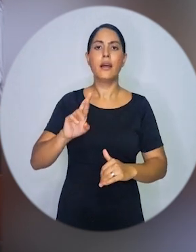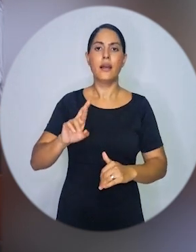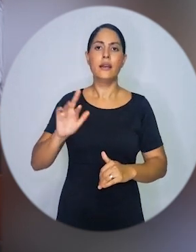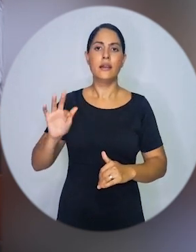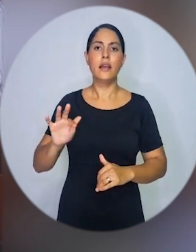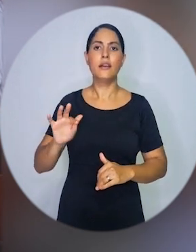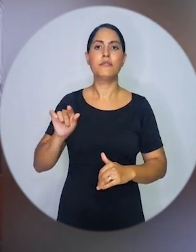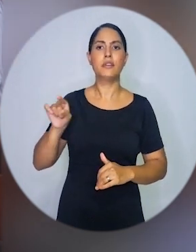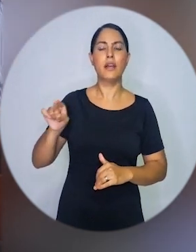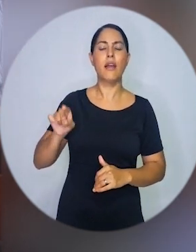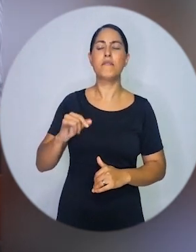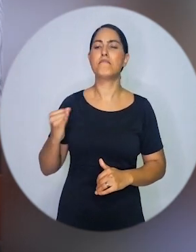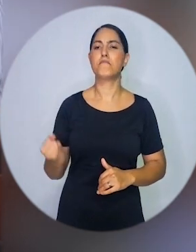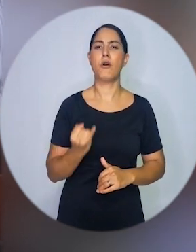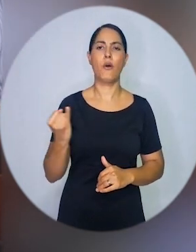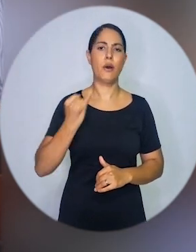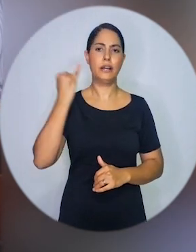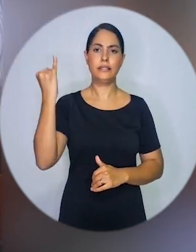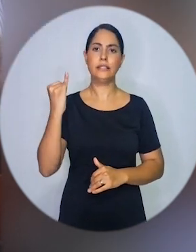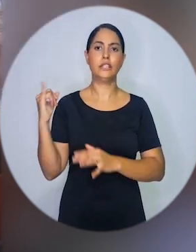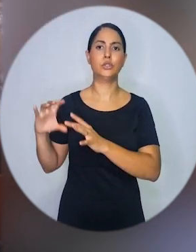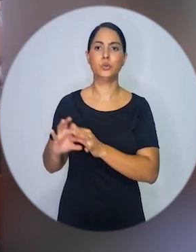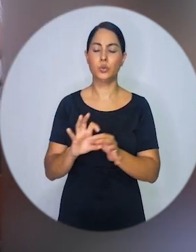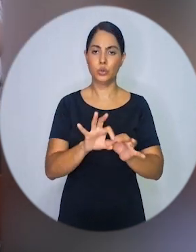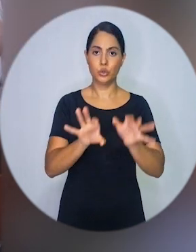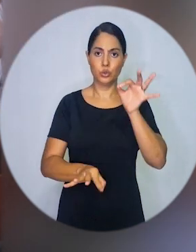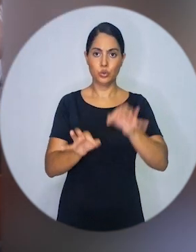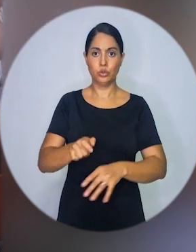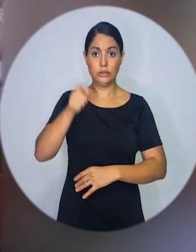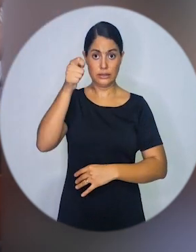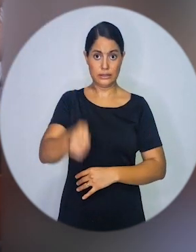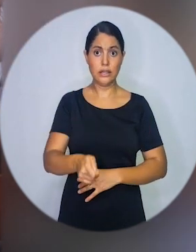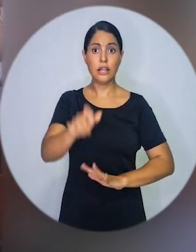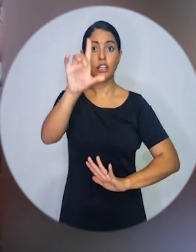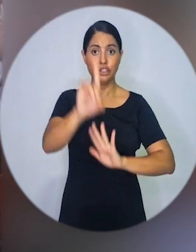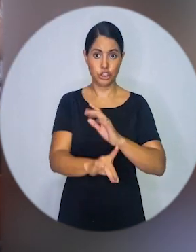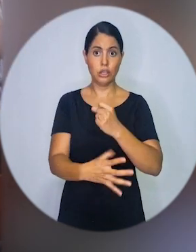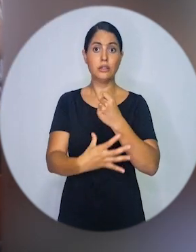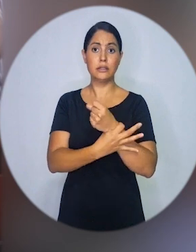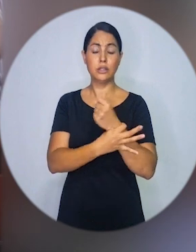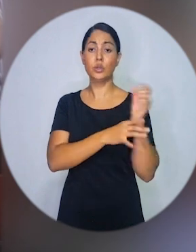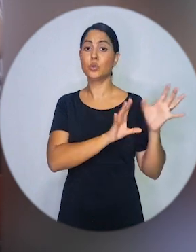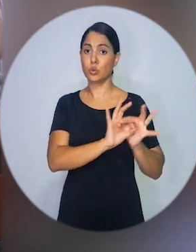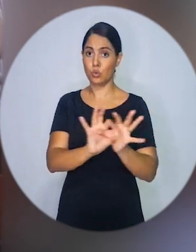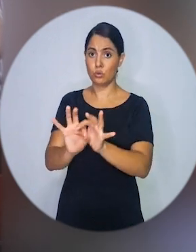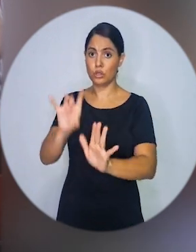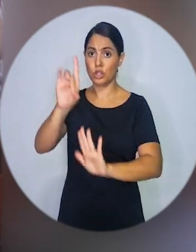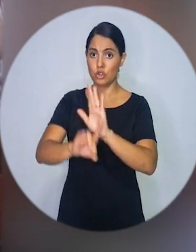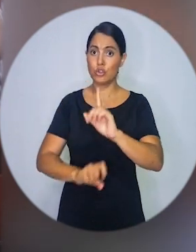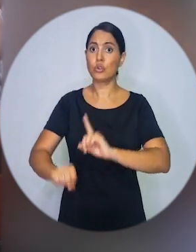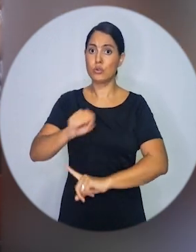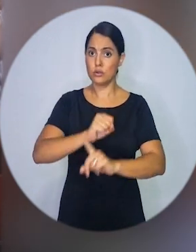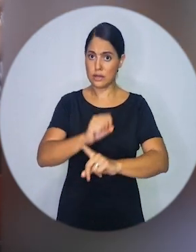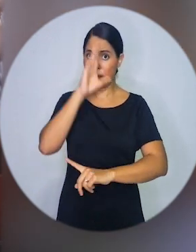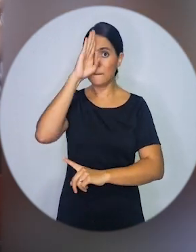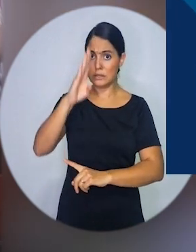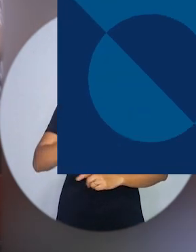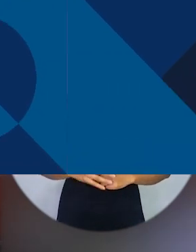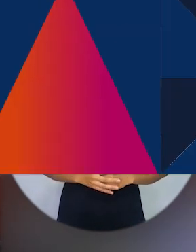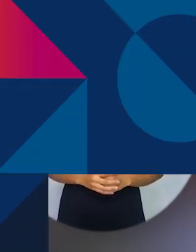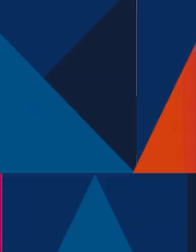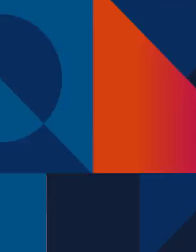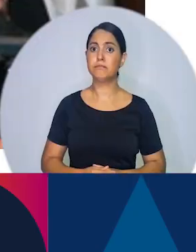função fundamental de estabilizar a jurisprudência e concretizar direitos, sobretudo no campo dos